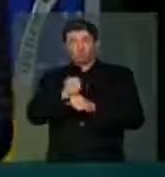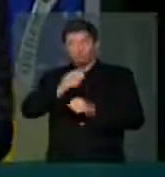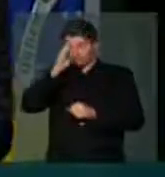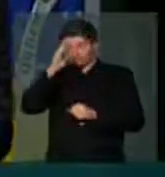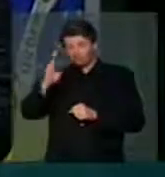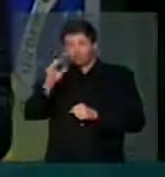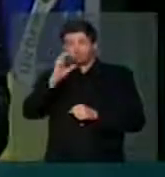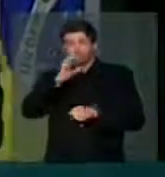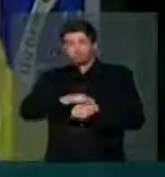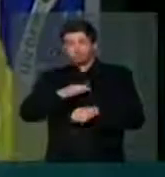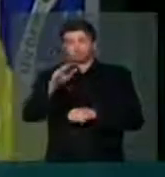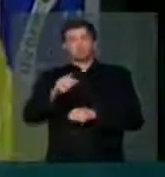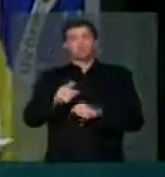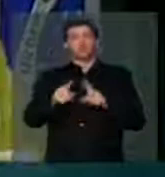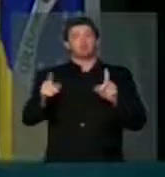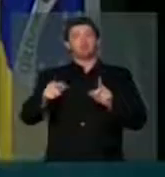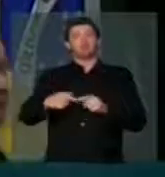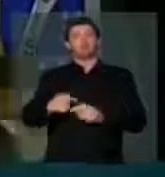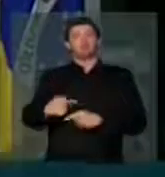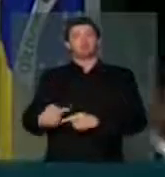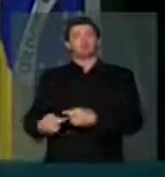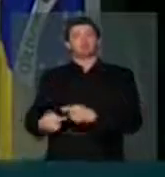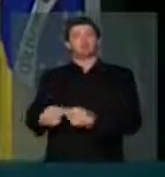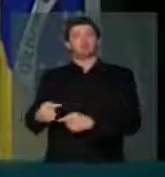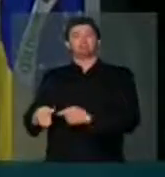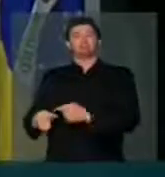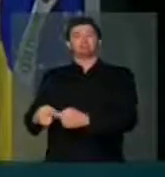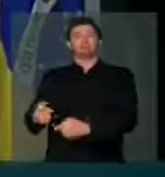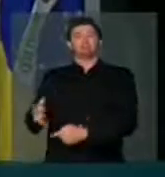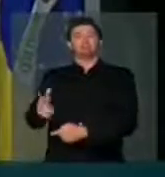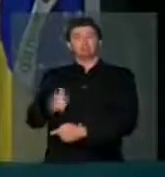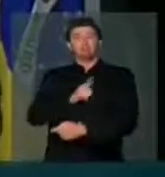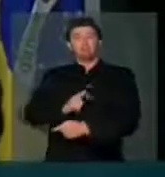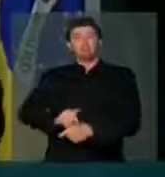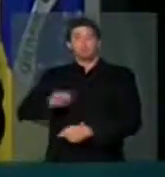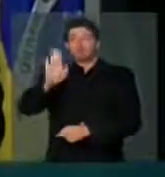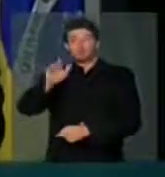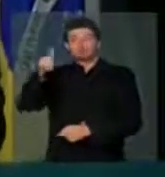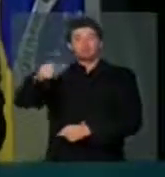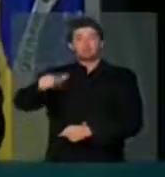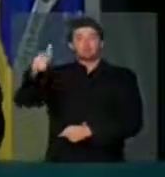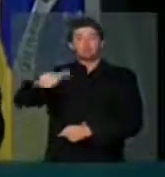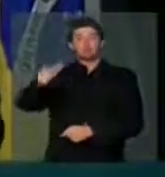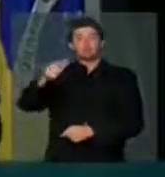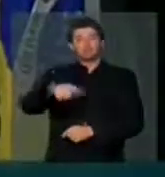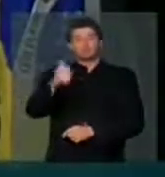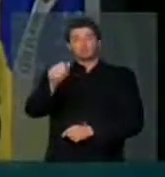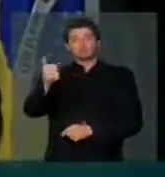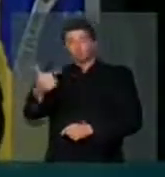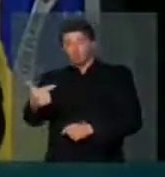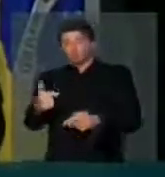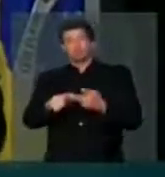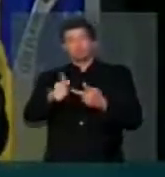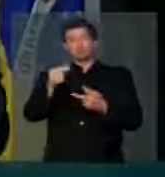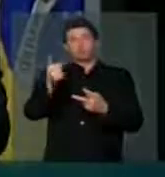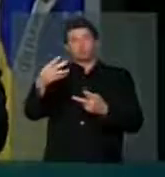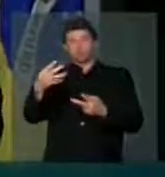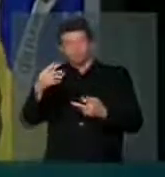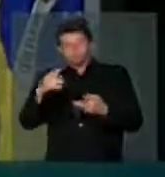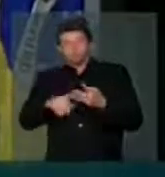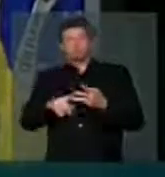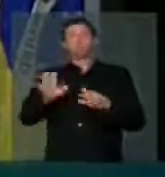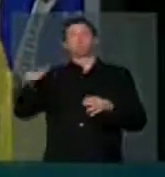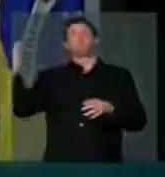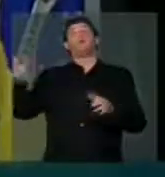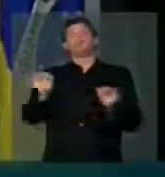prioritária e urgente, mas se arrasta até hoje, depois de o governo ter prometido entregar em 2012, 2014, ninguém sabe quando